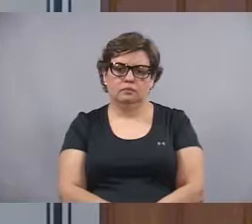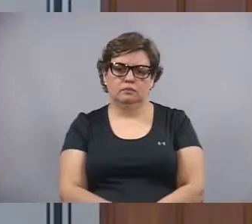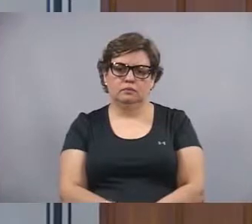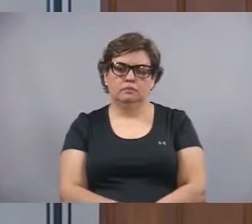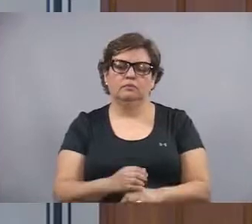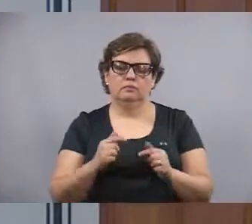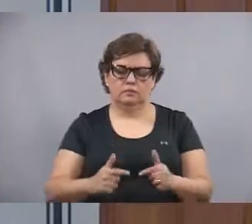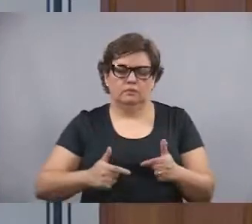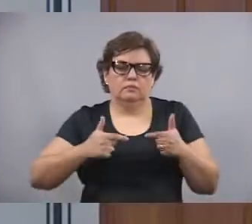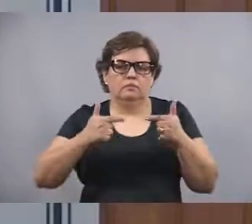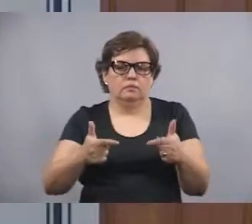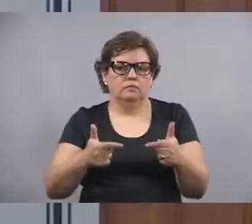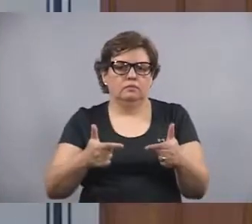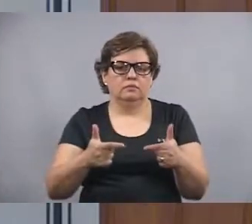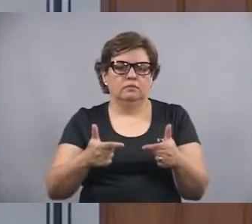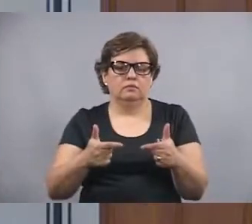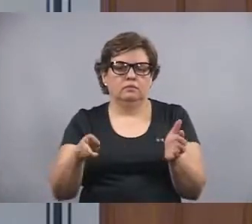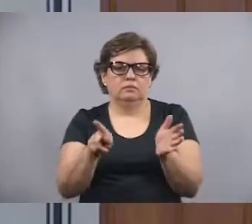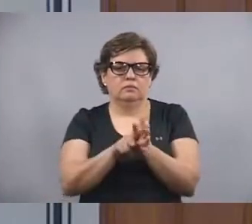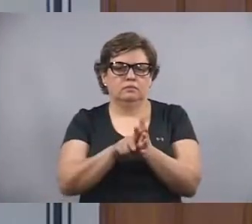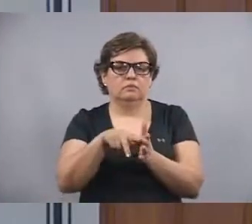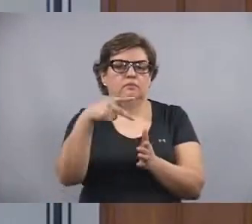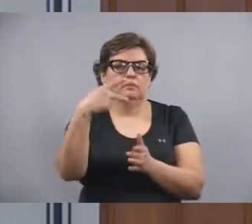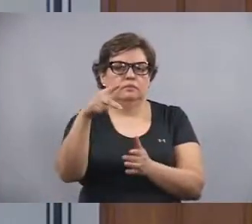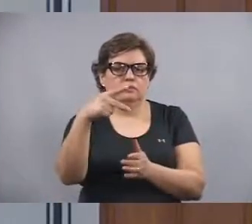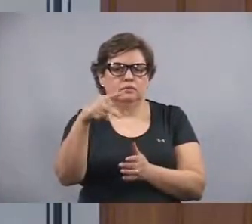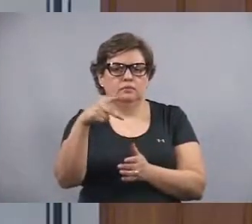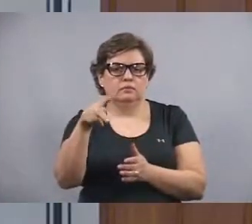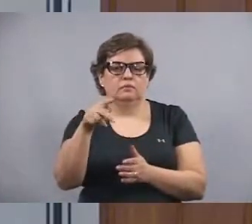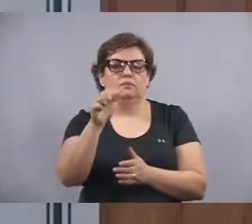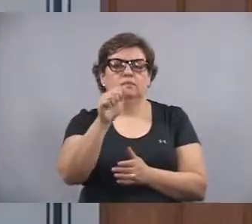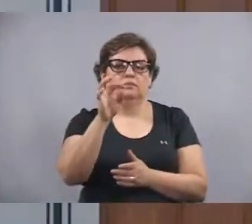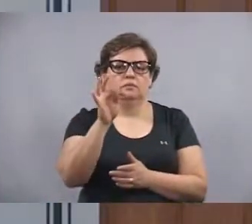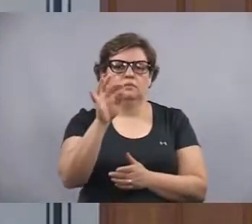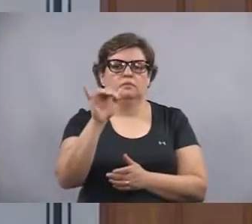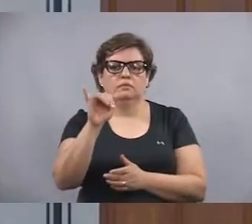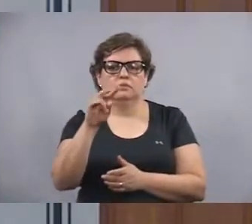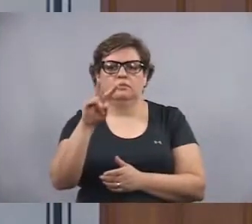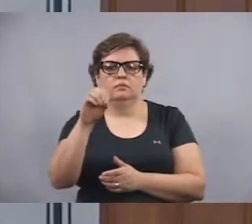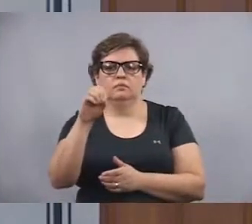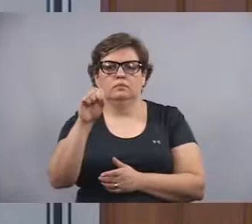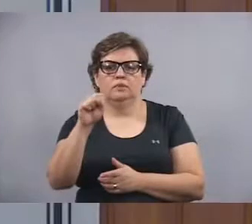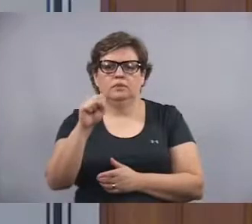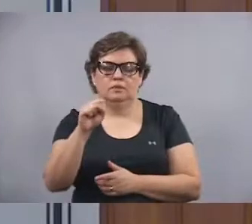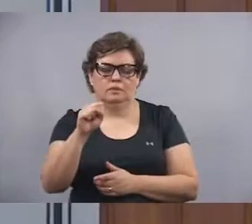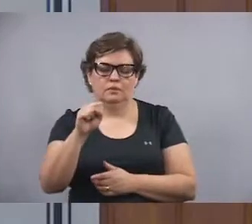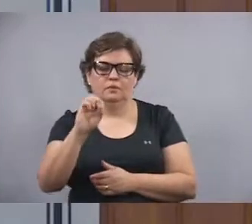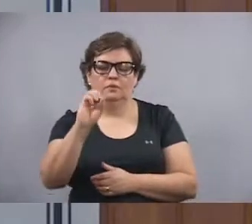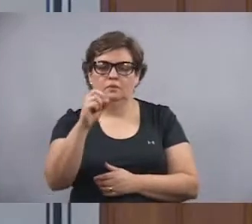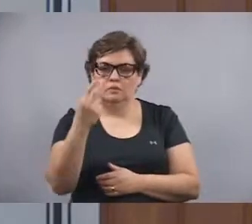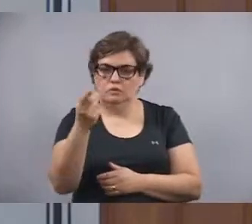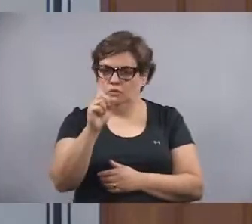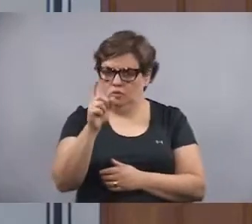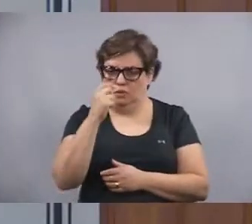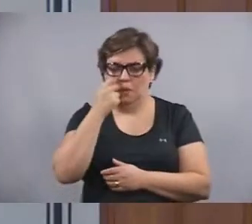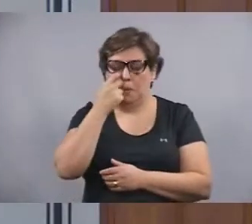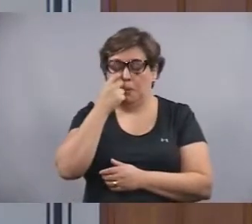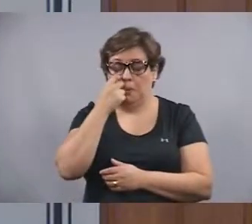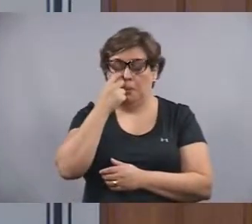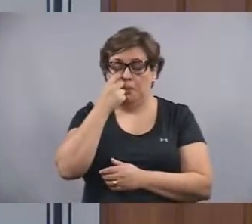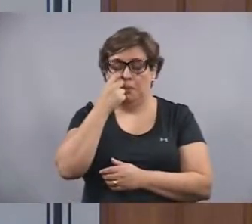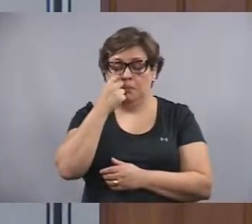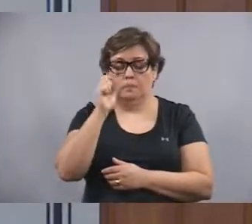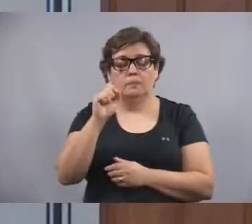a luta dos servidores, seja da ativa, seja os inativos,